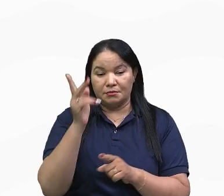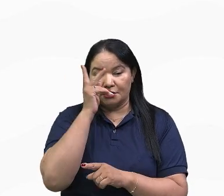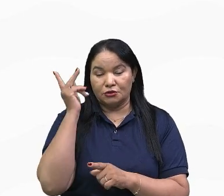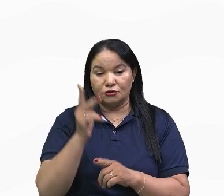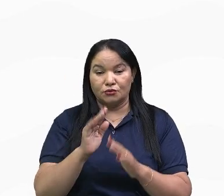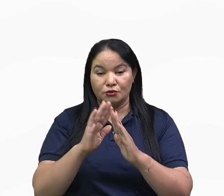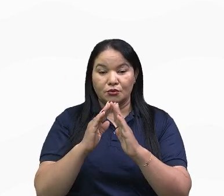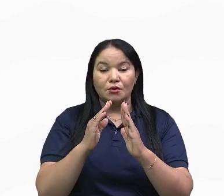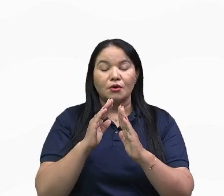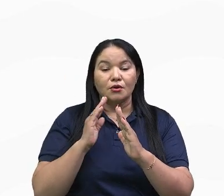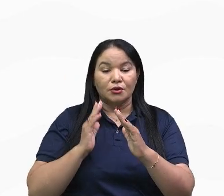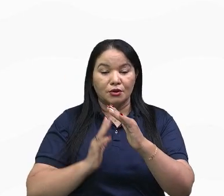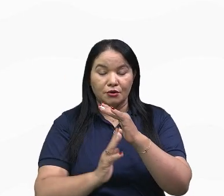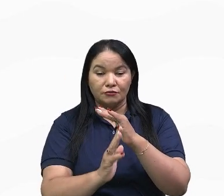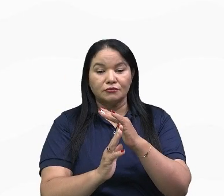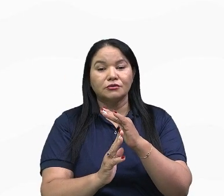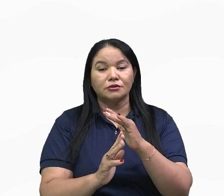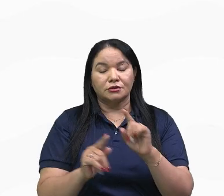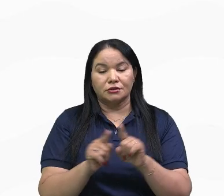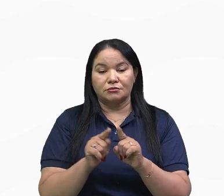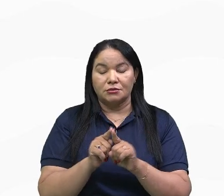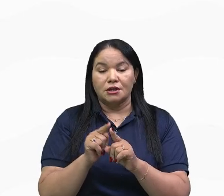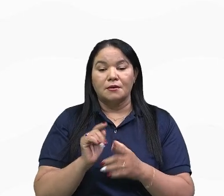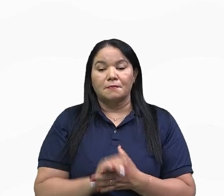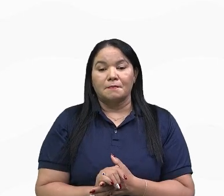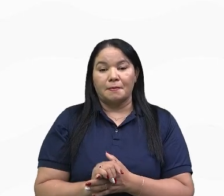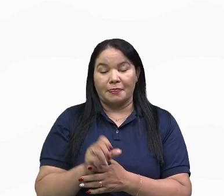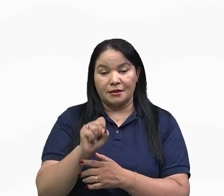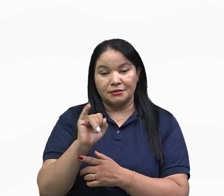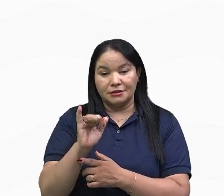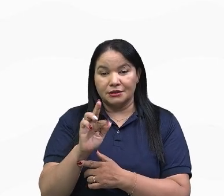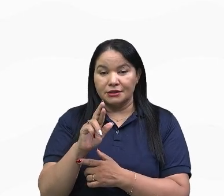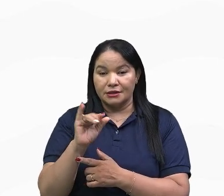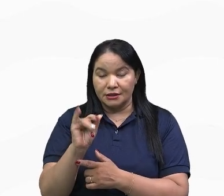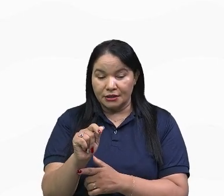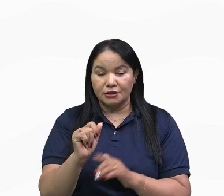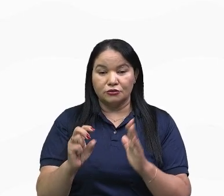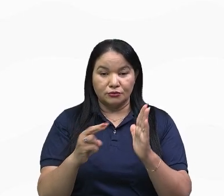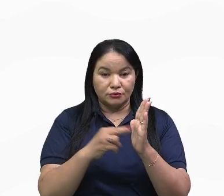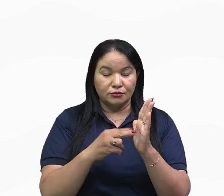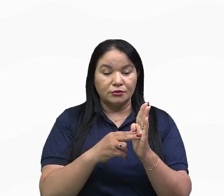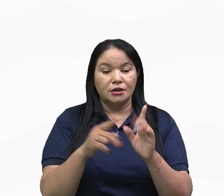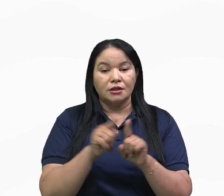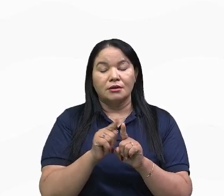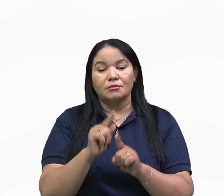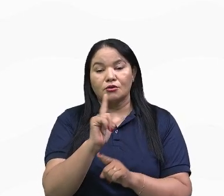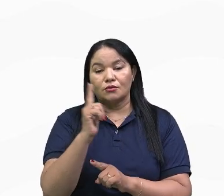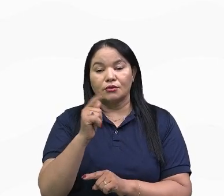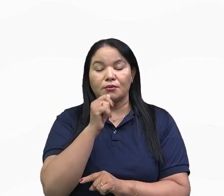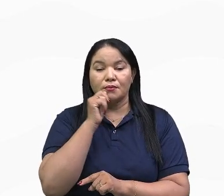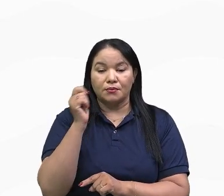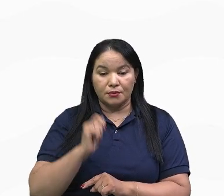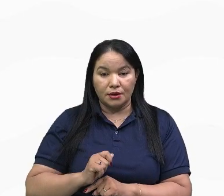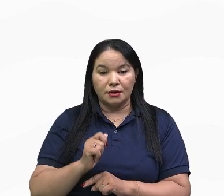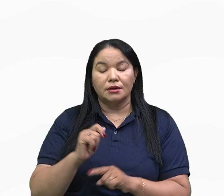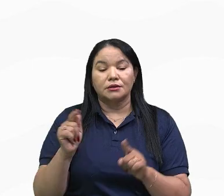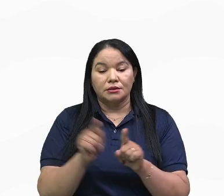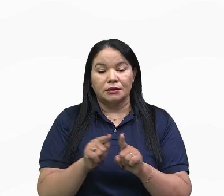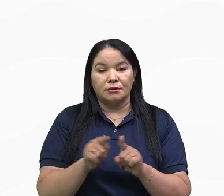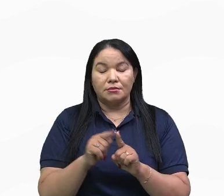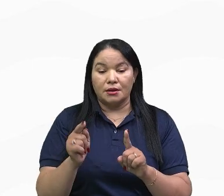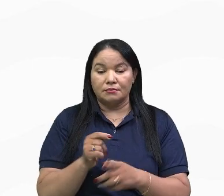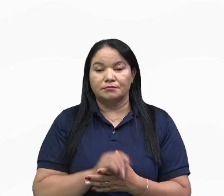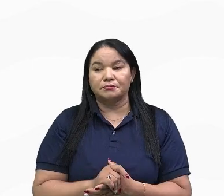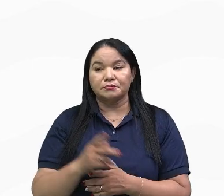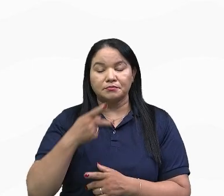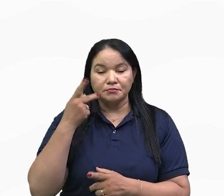refugiados, principalmente da Síria e da Ucrânia. Então, isso vai estar vinculado a essas políticas e parte social também. Aqui